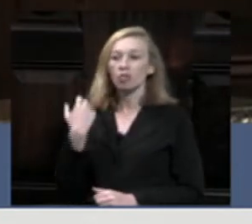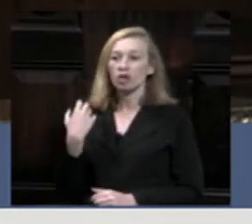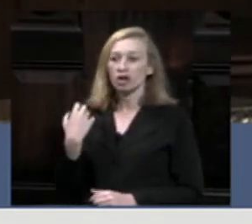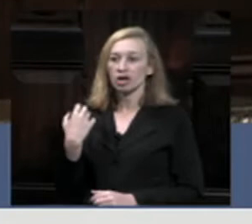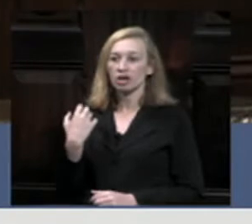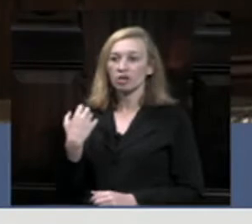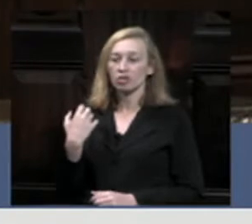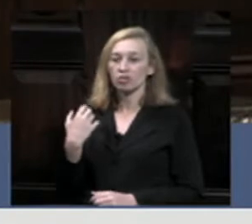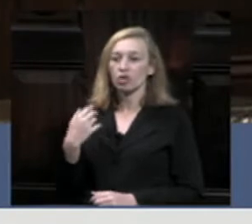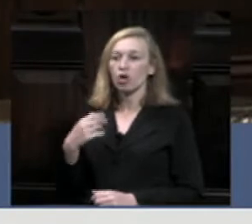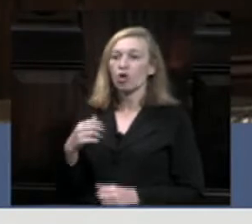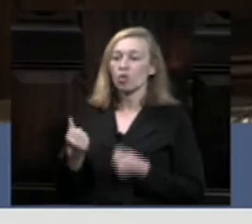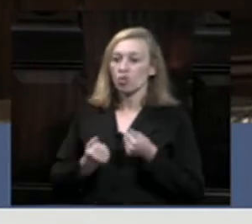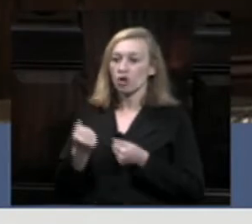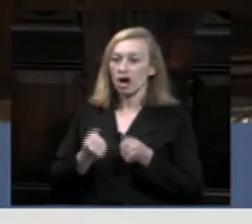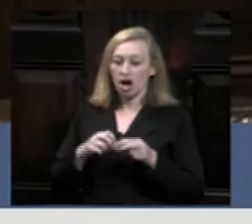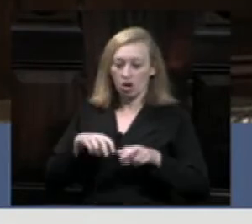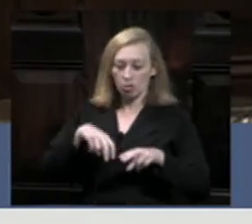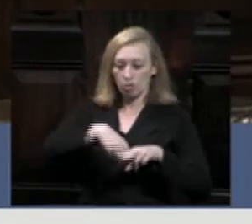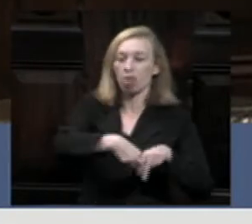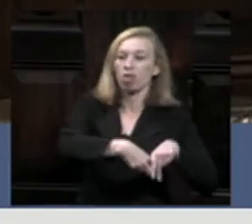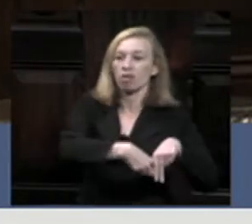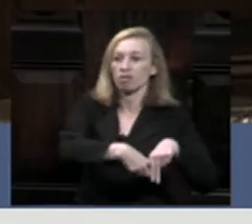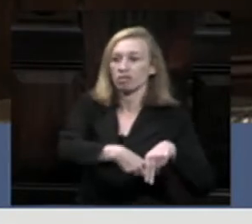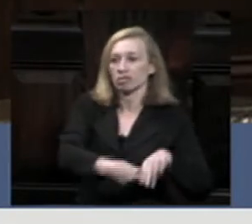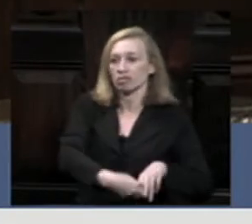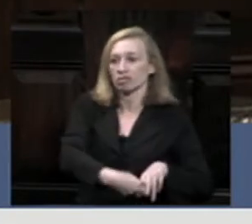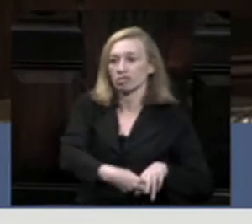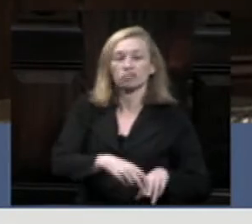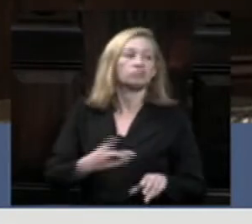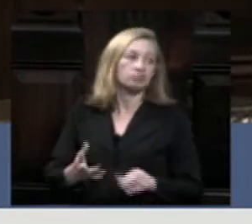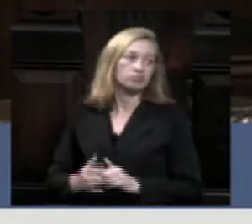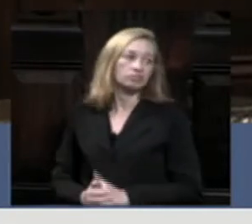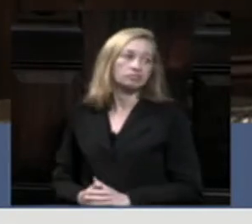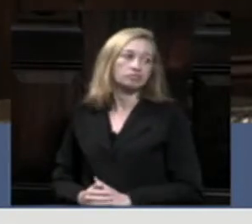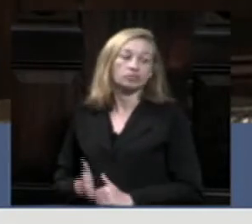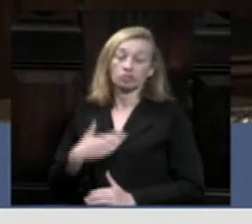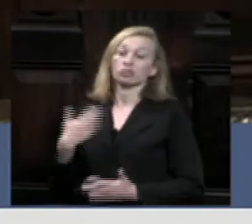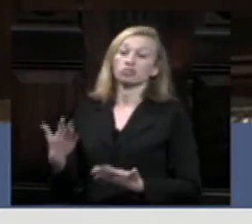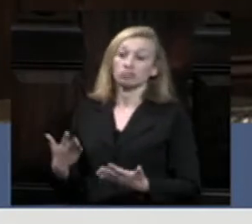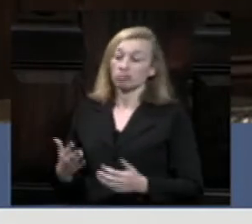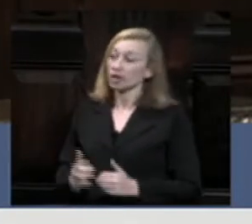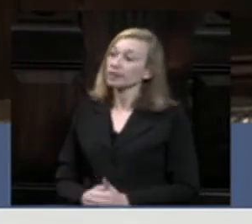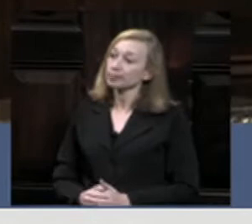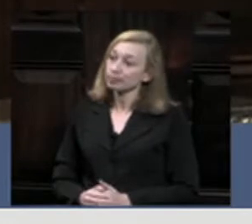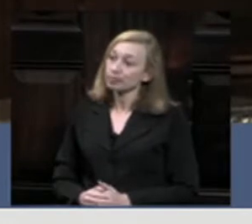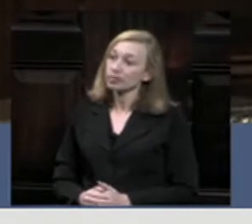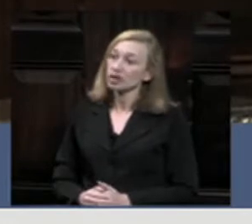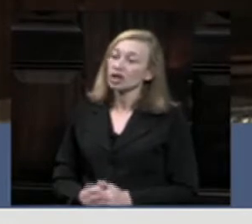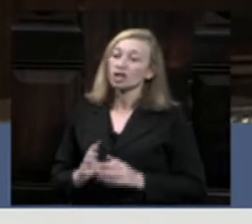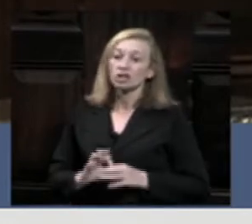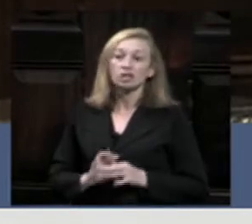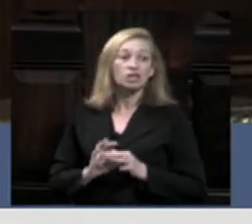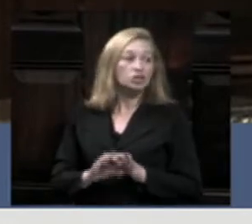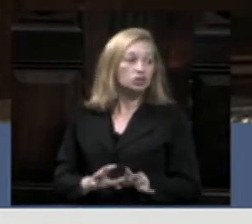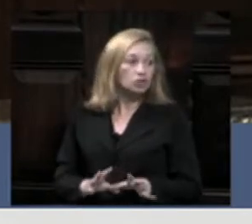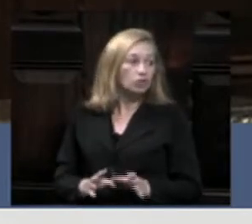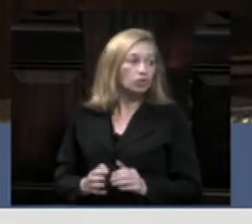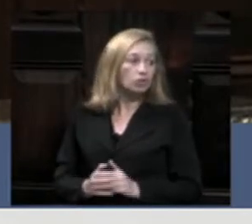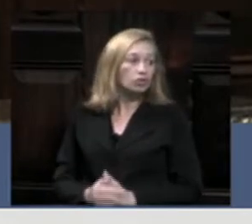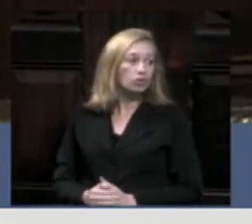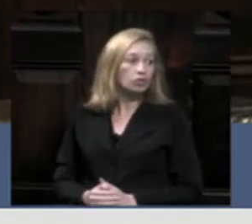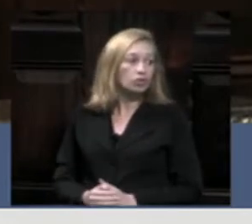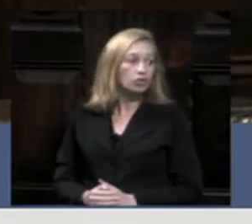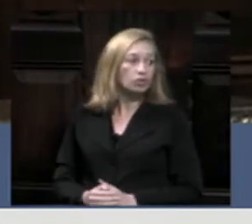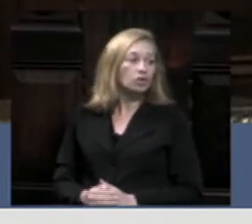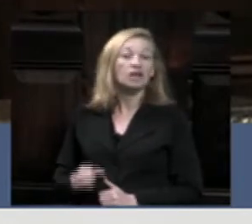Brasília, surpreendentemente. E deixou o nosso convívio, mas